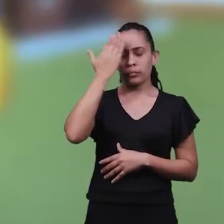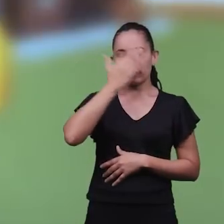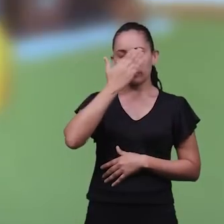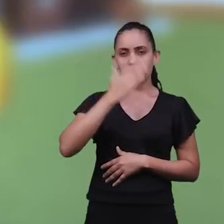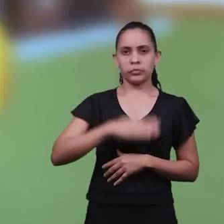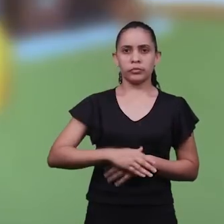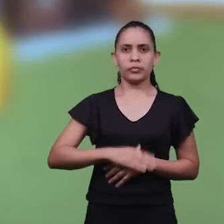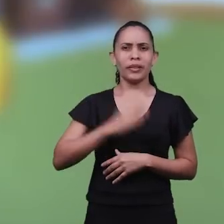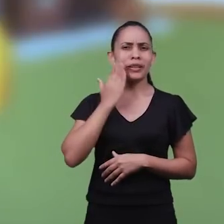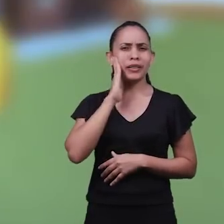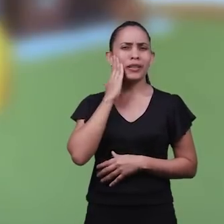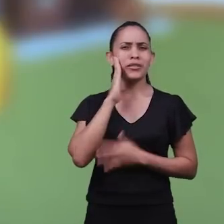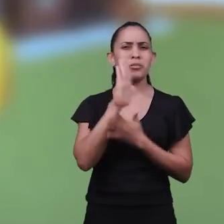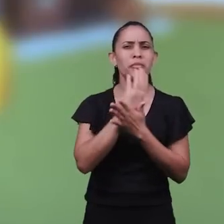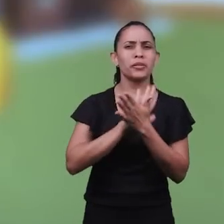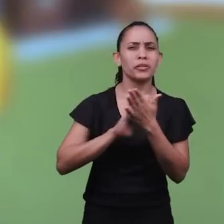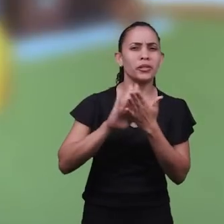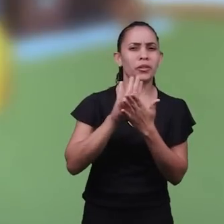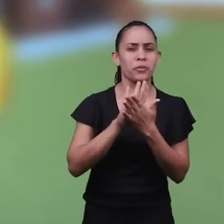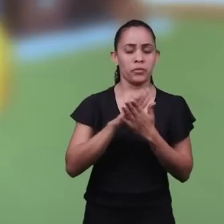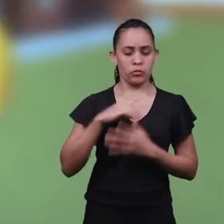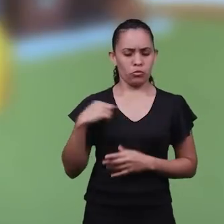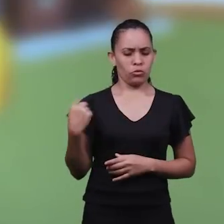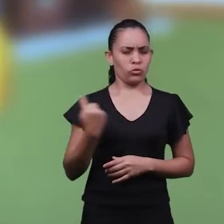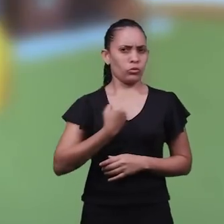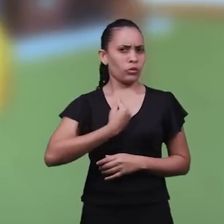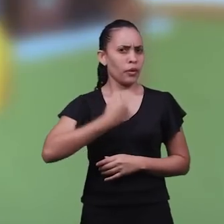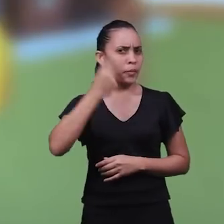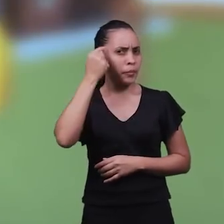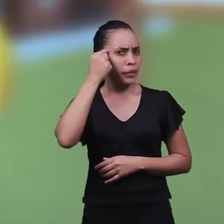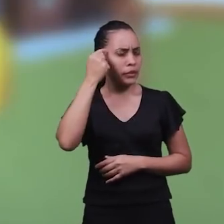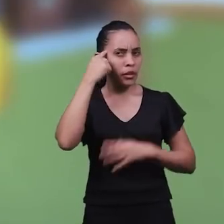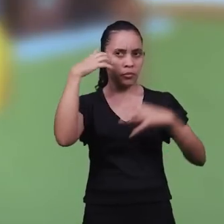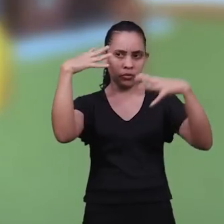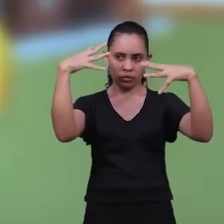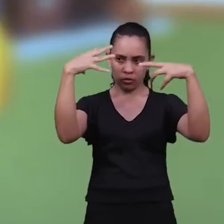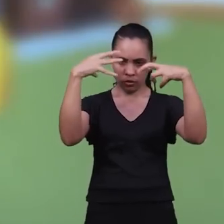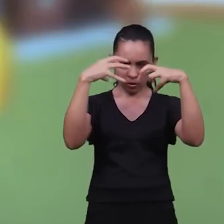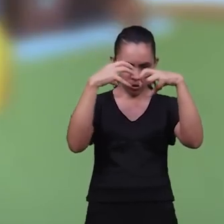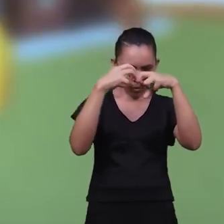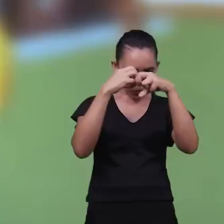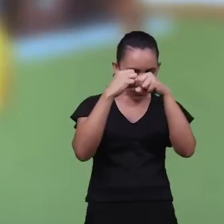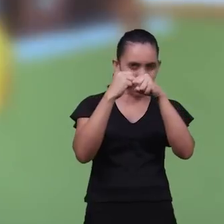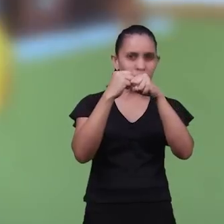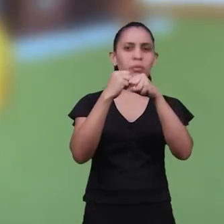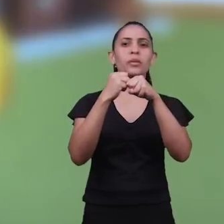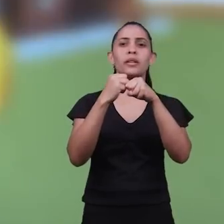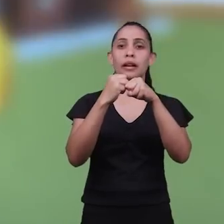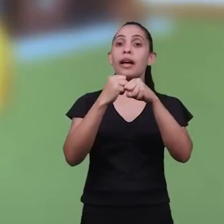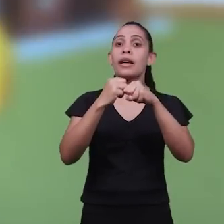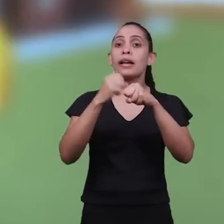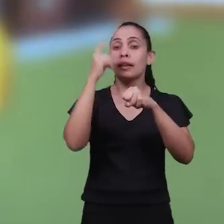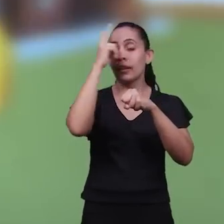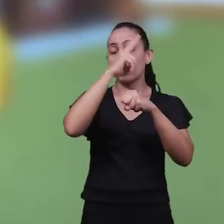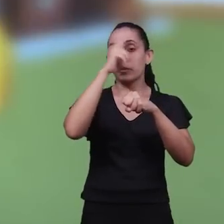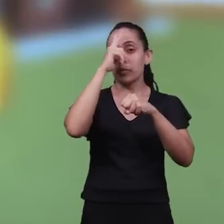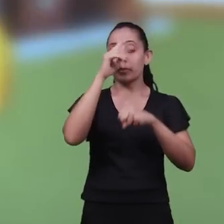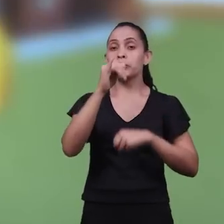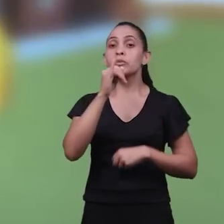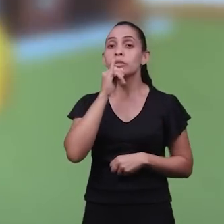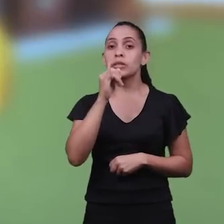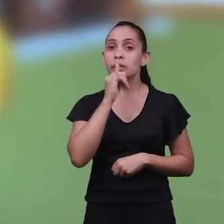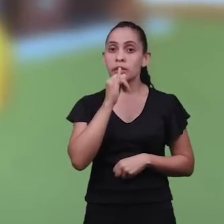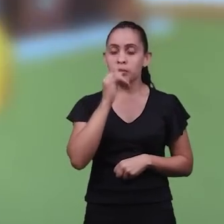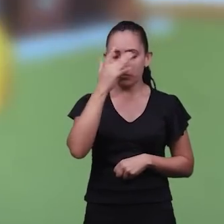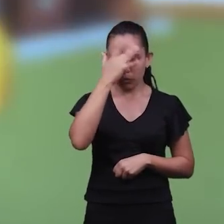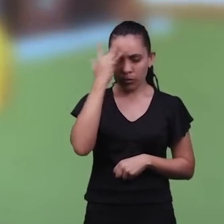direção. E quando nós pensamos sobre escuridão, nós nos lembramos de um exemplo que muitos já